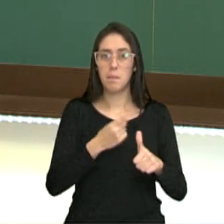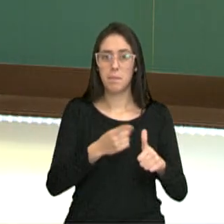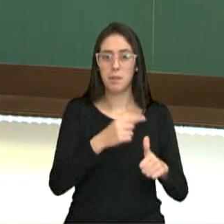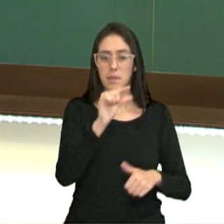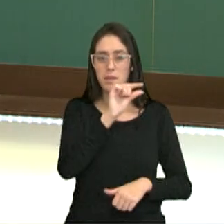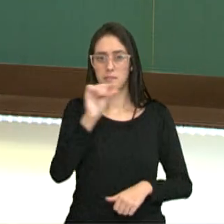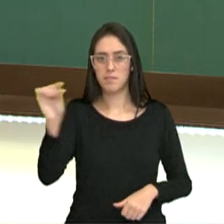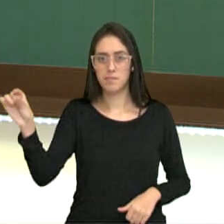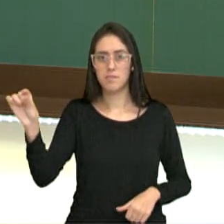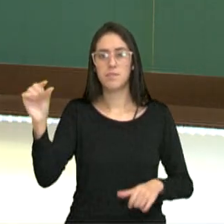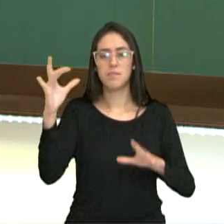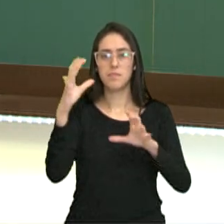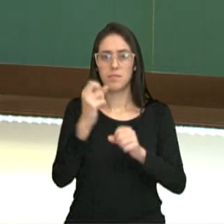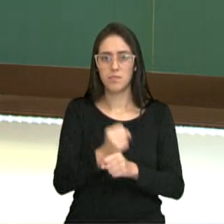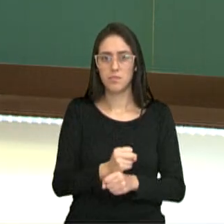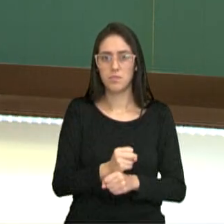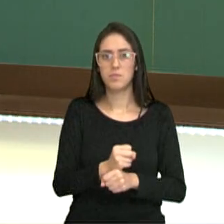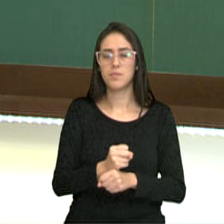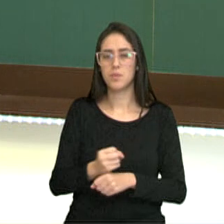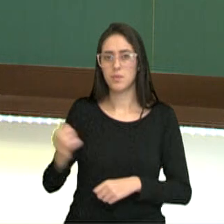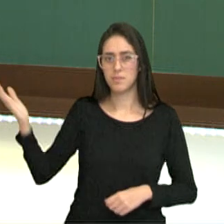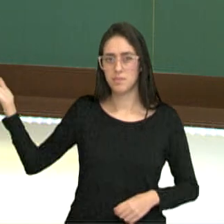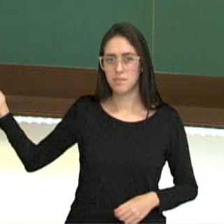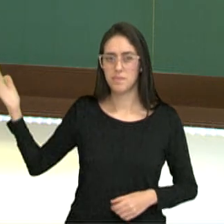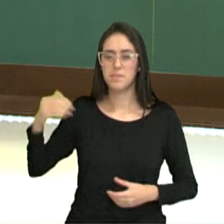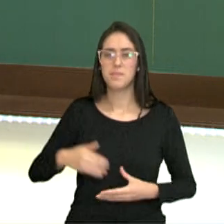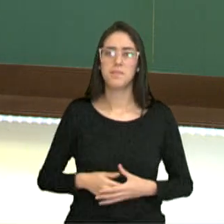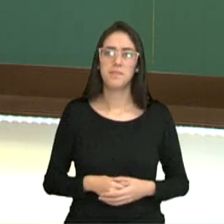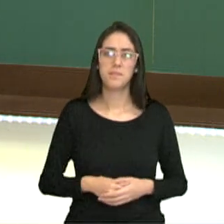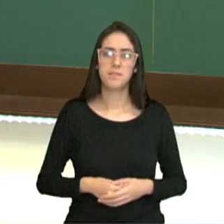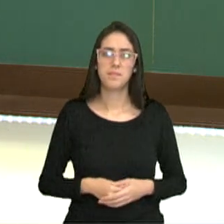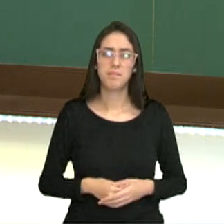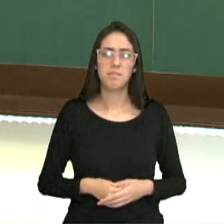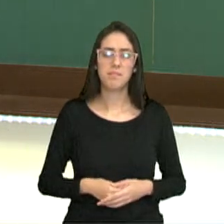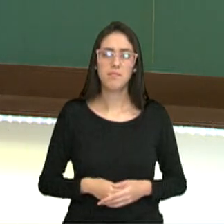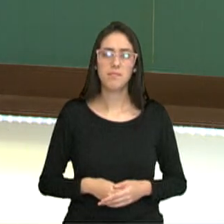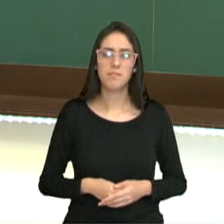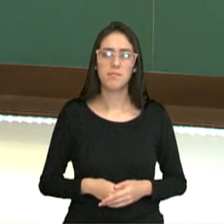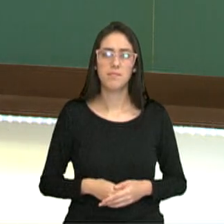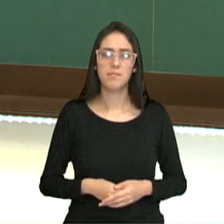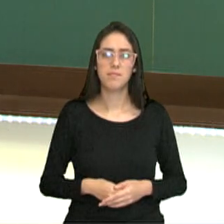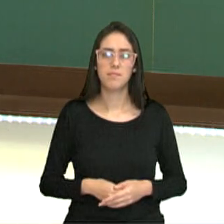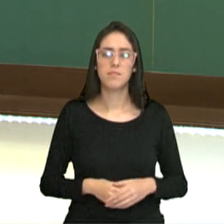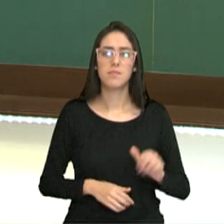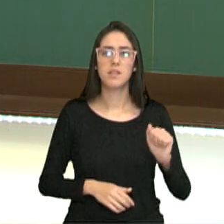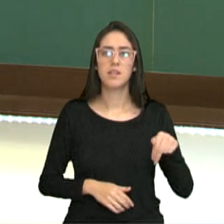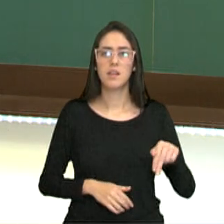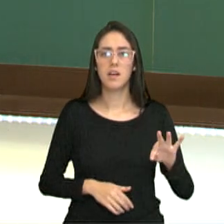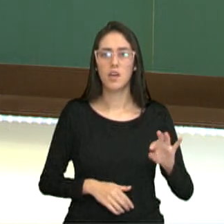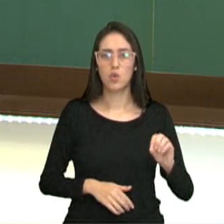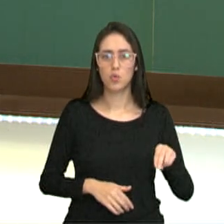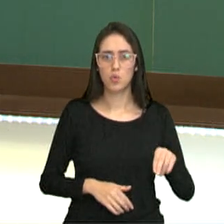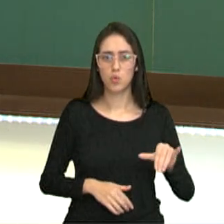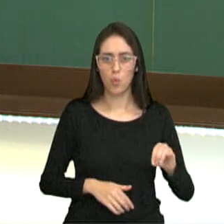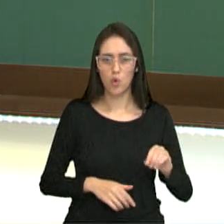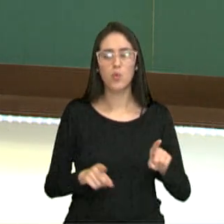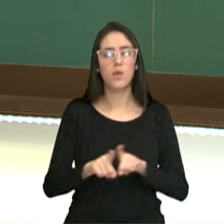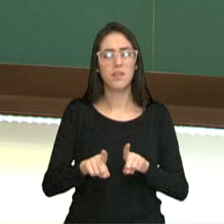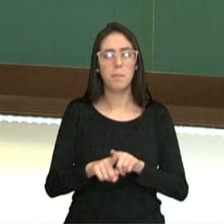com 6, 4, 5 e em biologia 8. Assim o Antônio e a